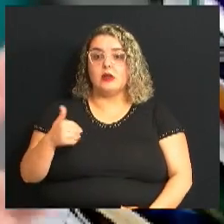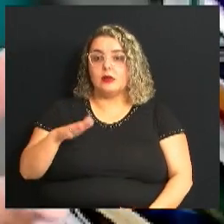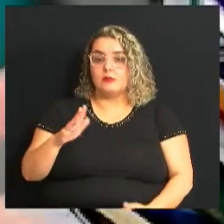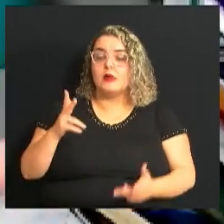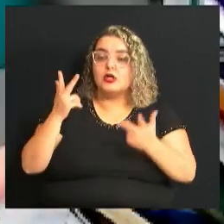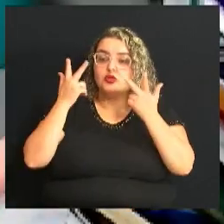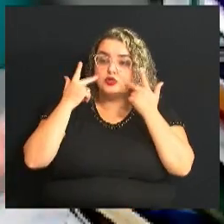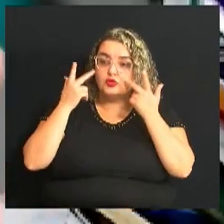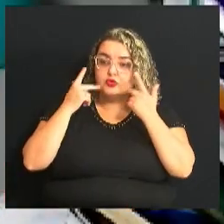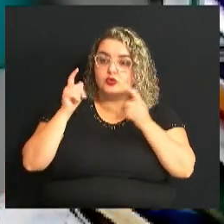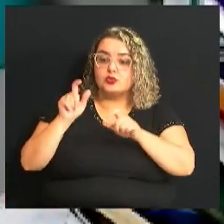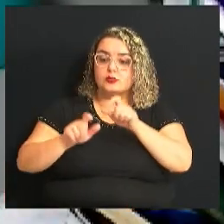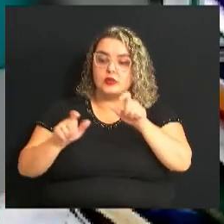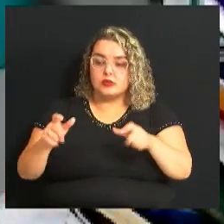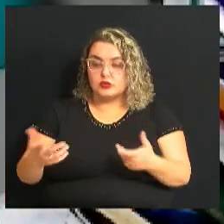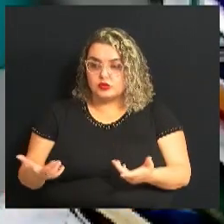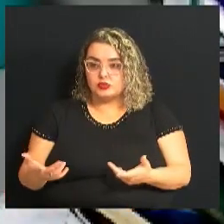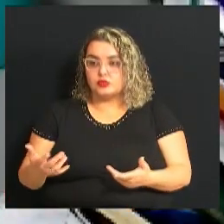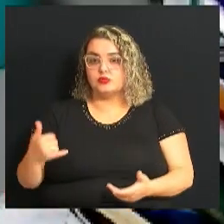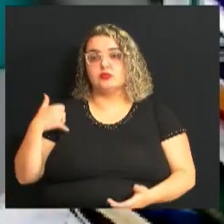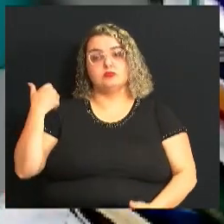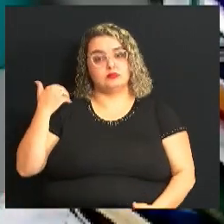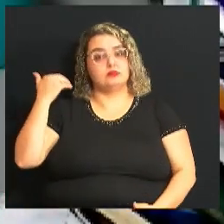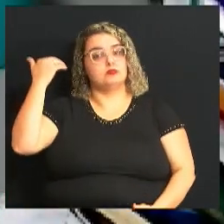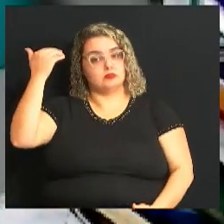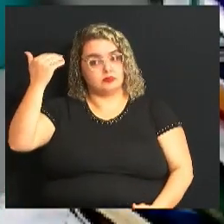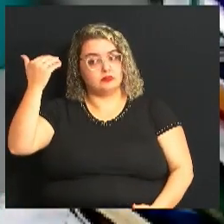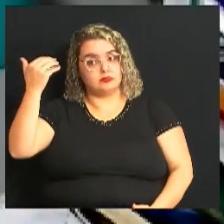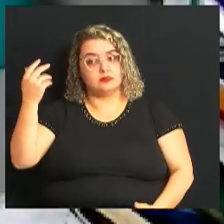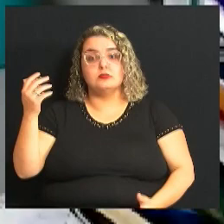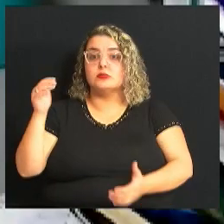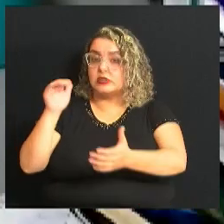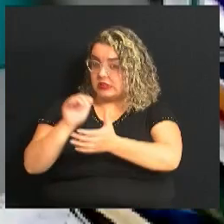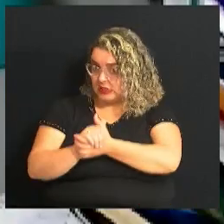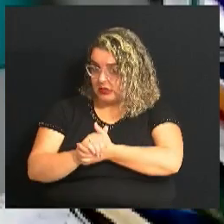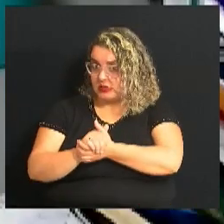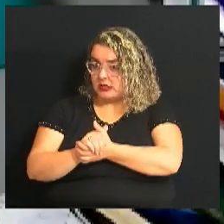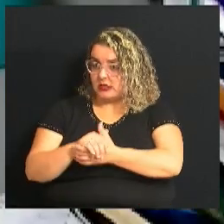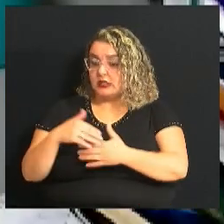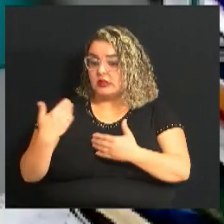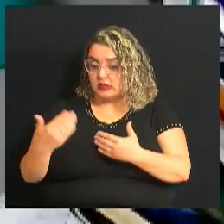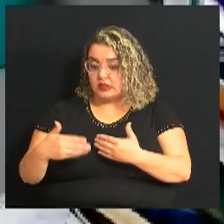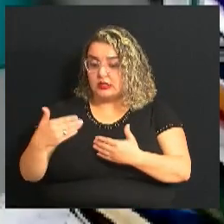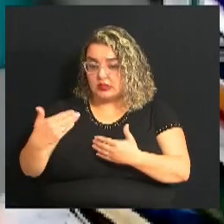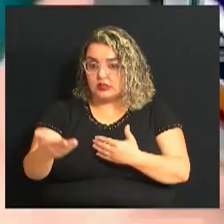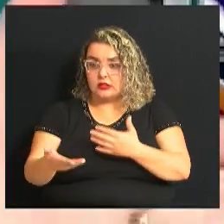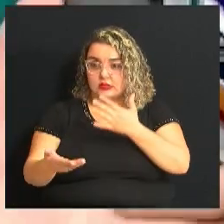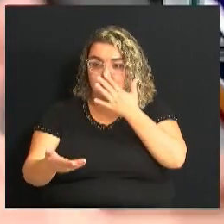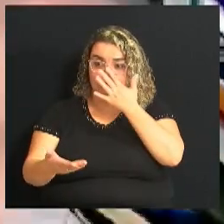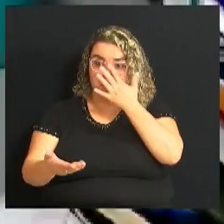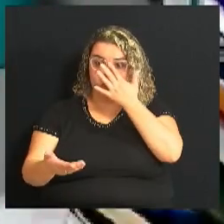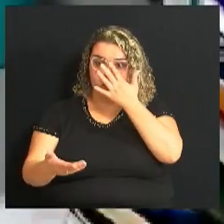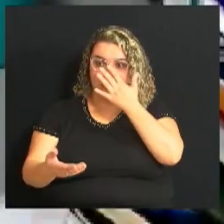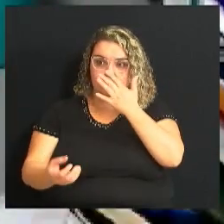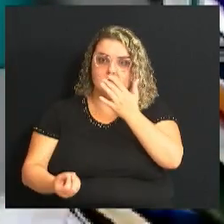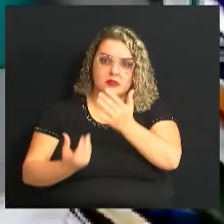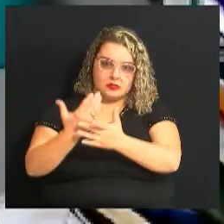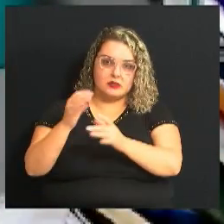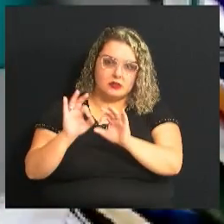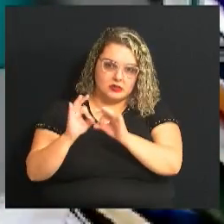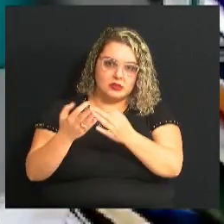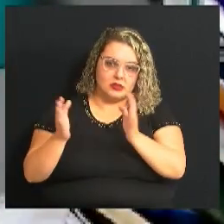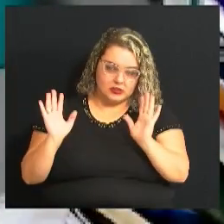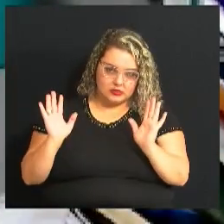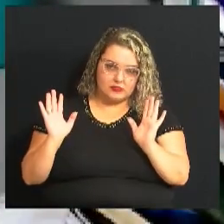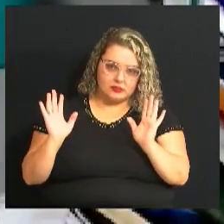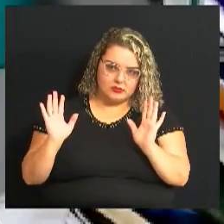que as pessoas alcançassem a idade adulta, se casassem e, a partir daí, constituíssem família, né? Essa é